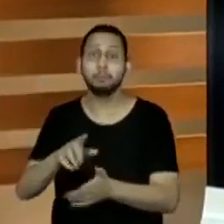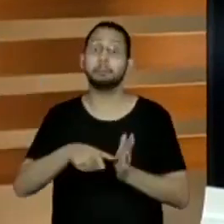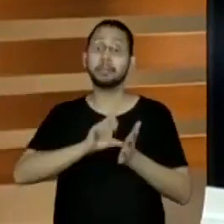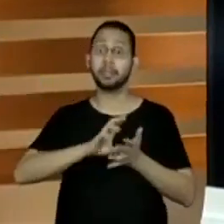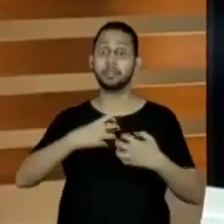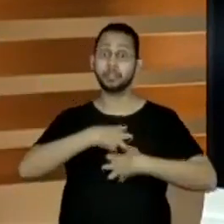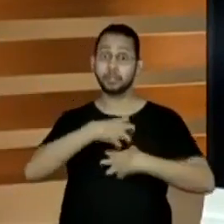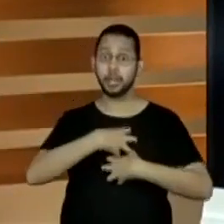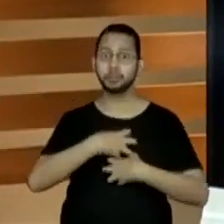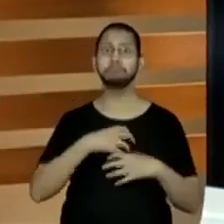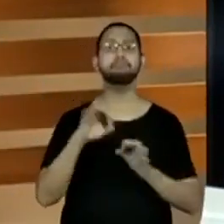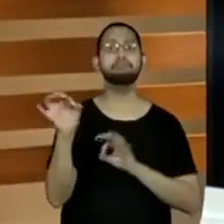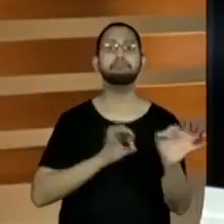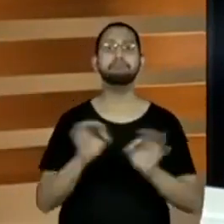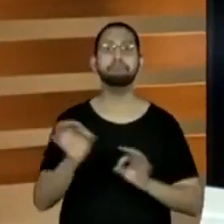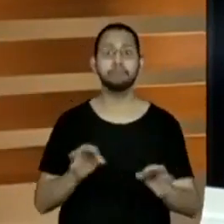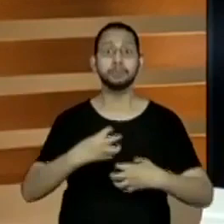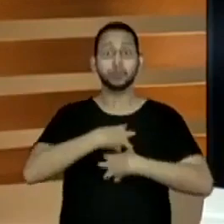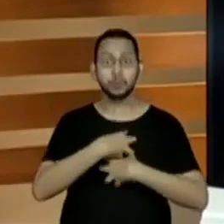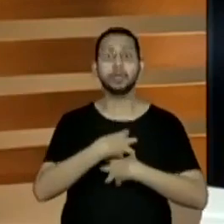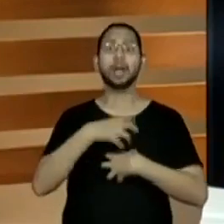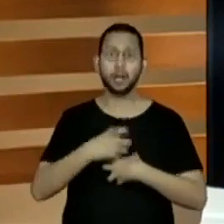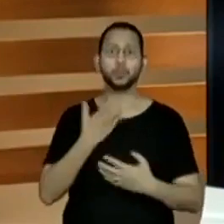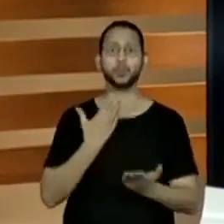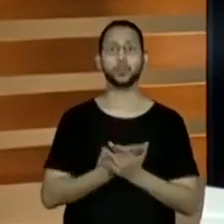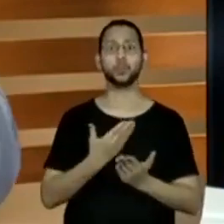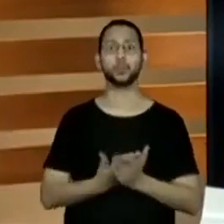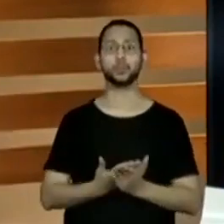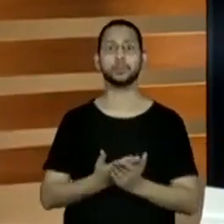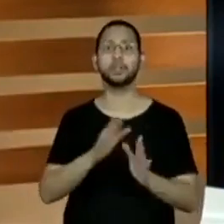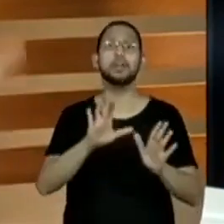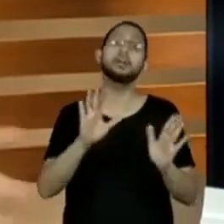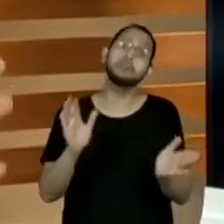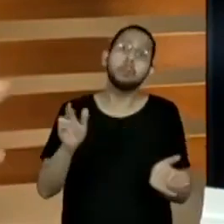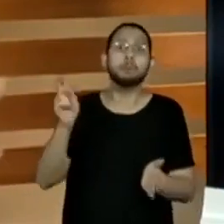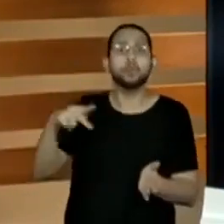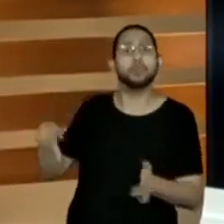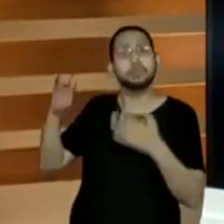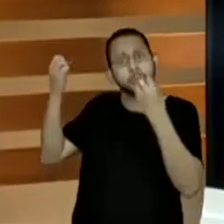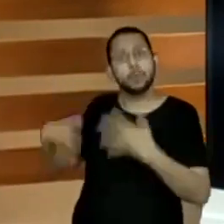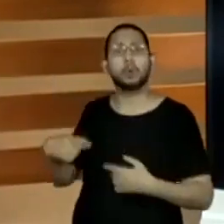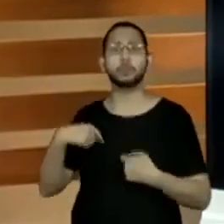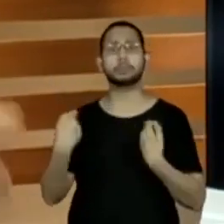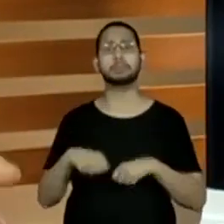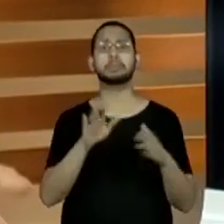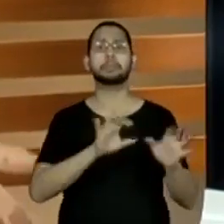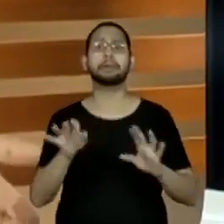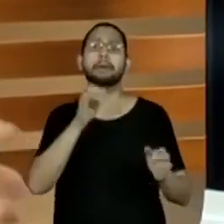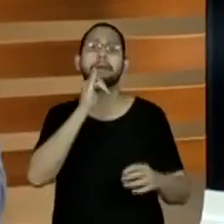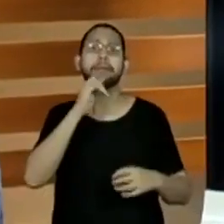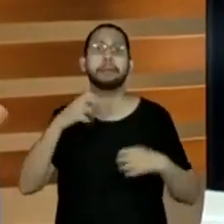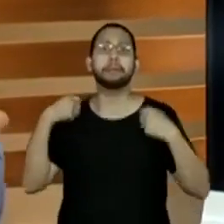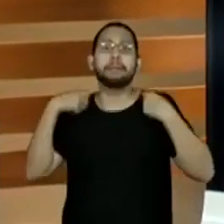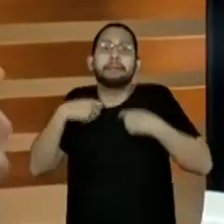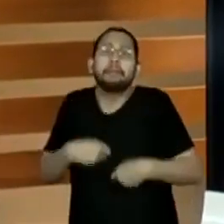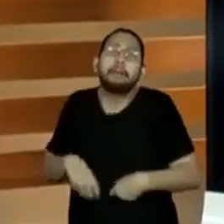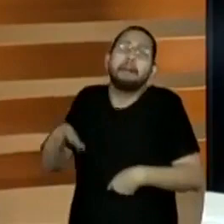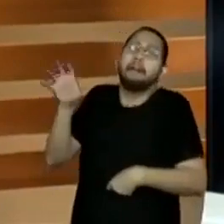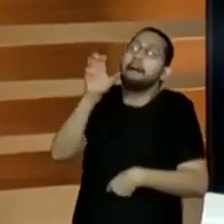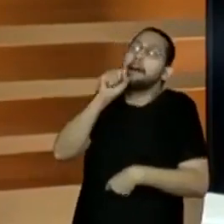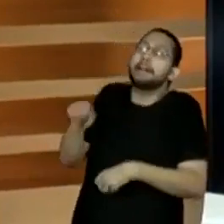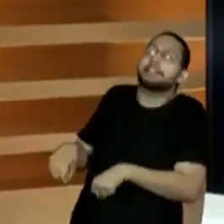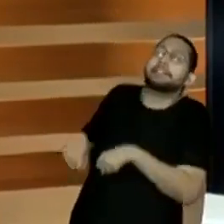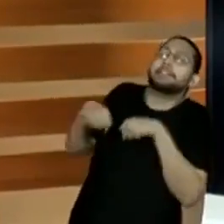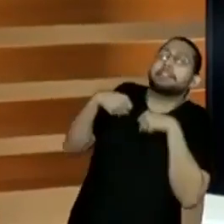em vídeos anteriores, ela comentou que a gente tem que criar uma estrutura de organização. Então, tirar o pijama, não ver a